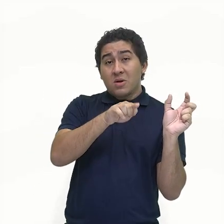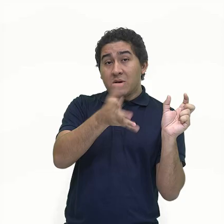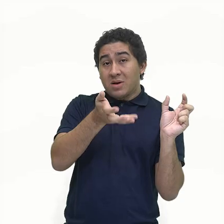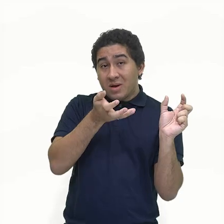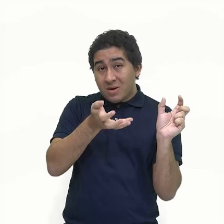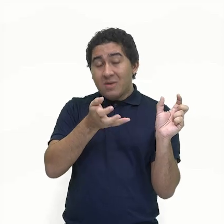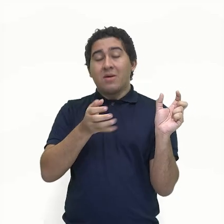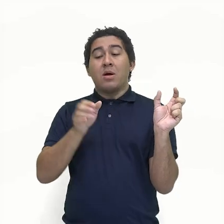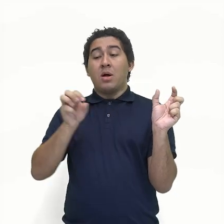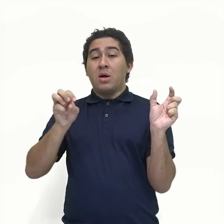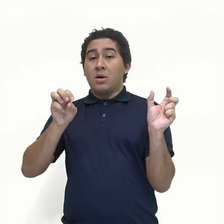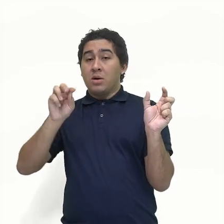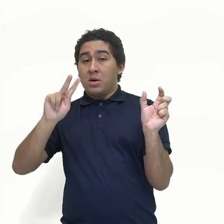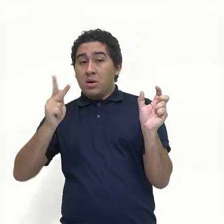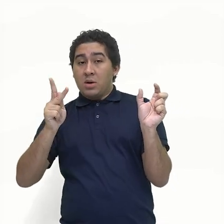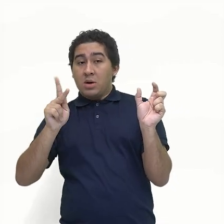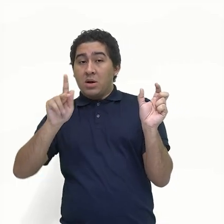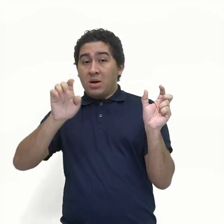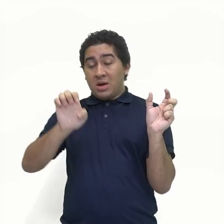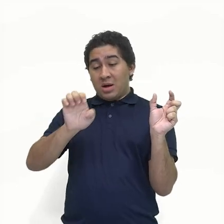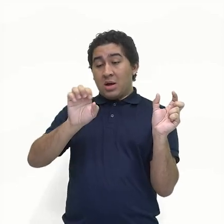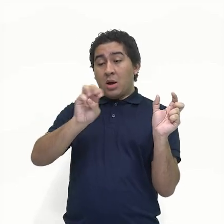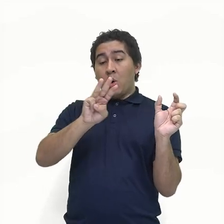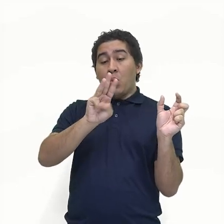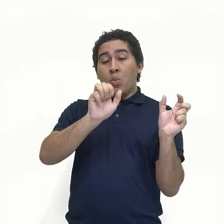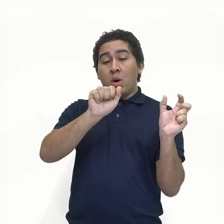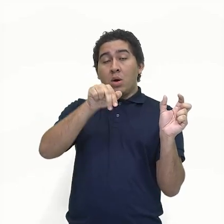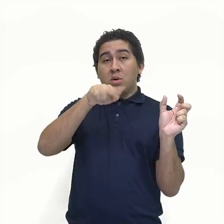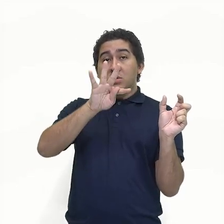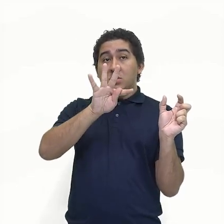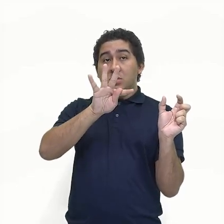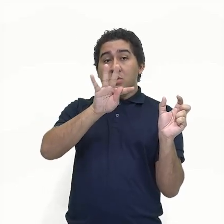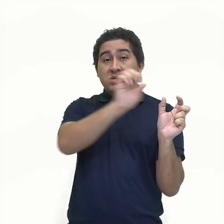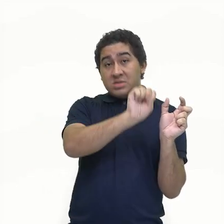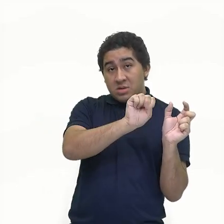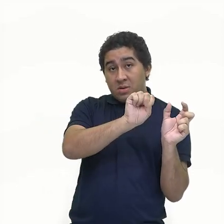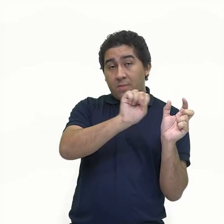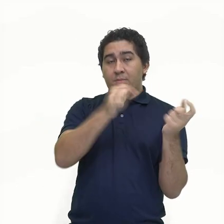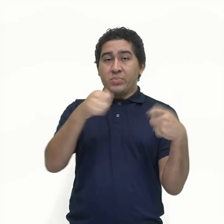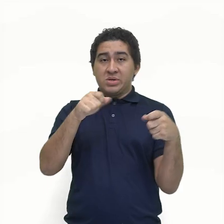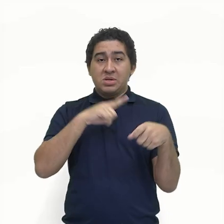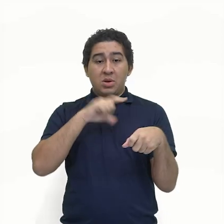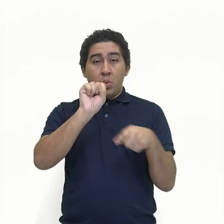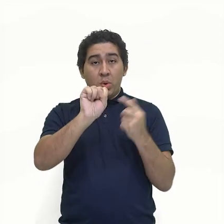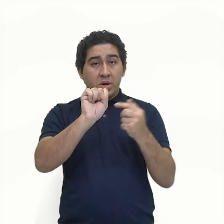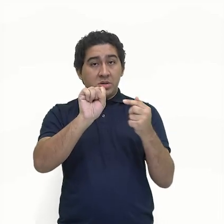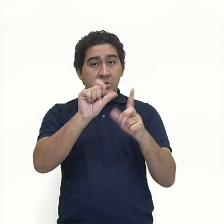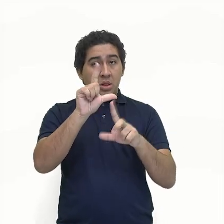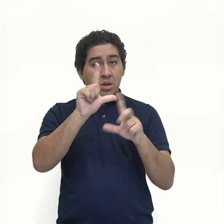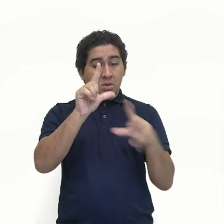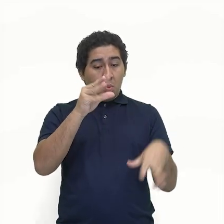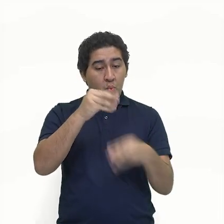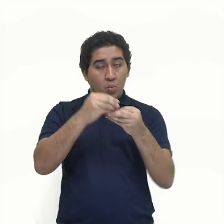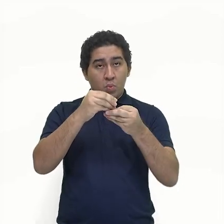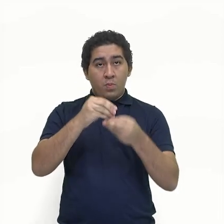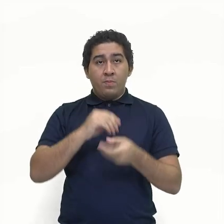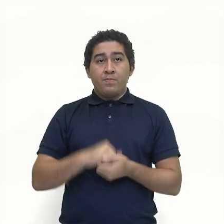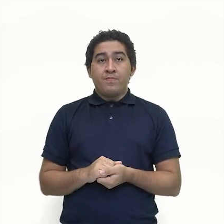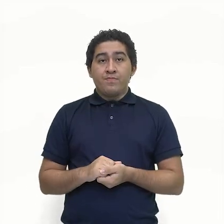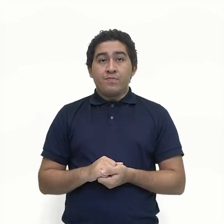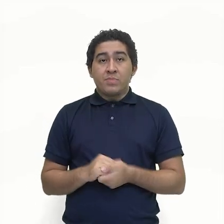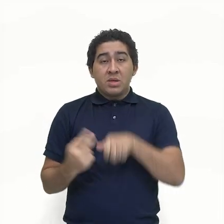he wants. Eu preciso acrescentar este S aí no final. Aí eu tenho o